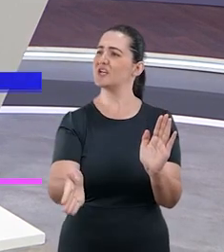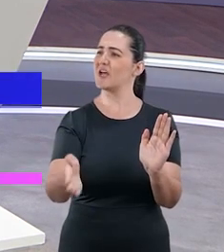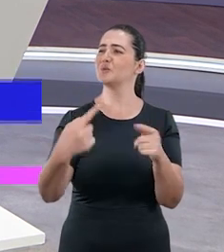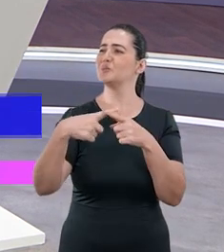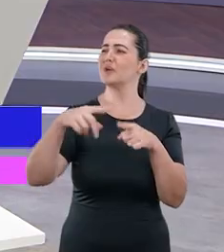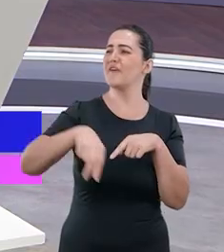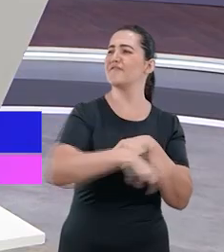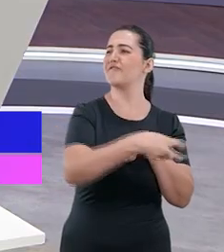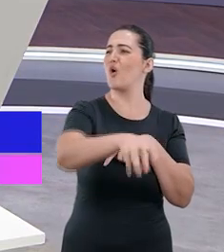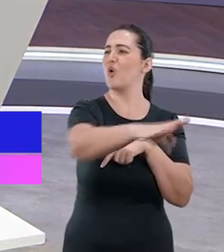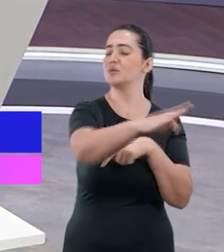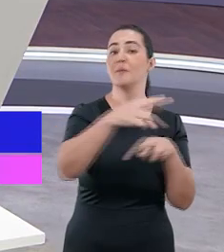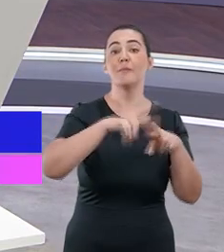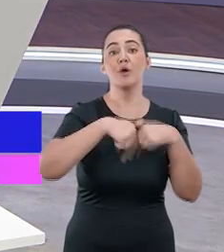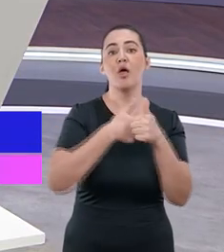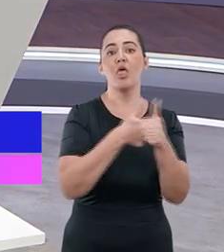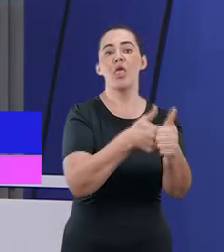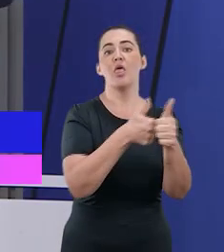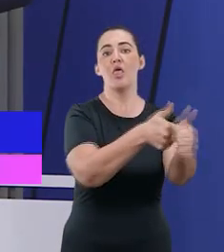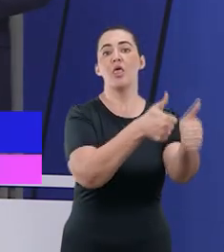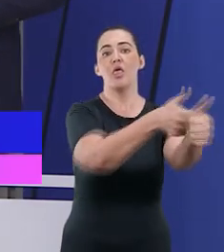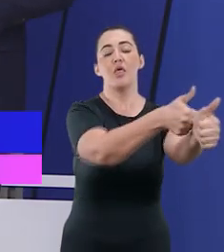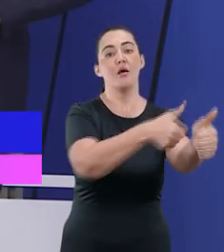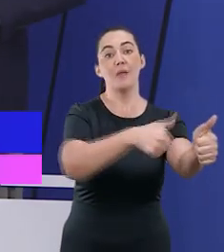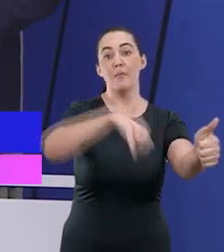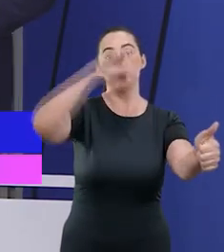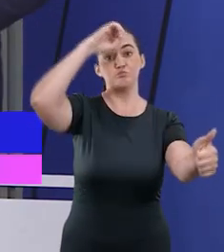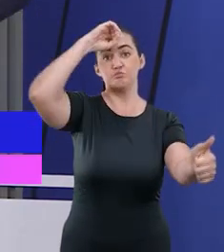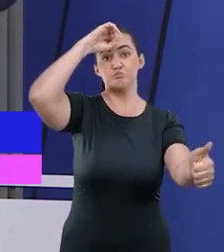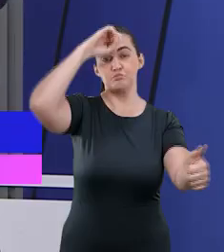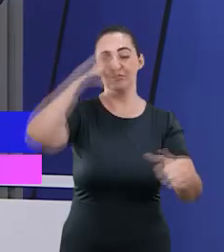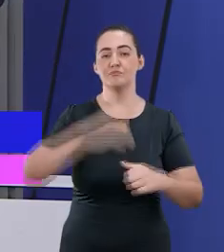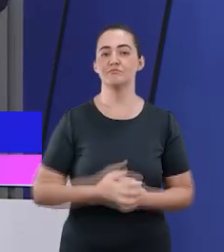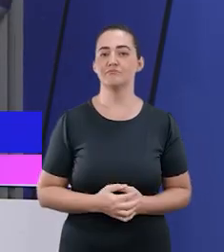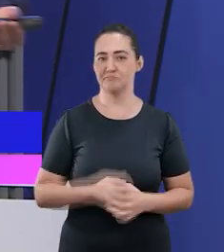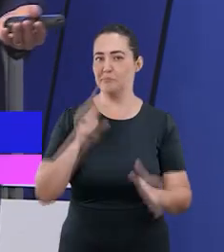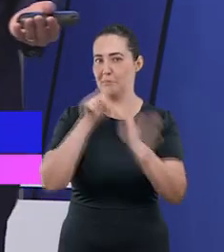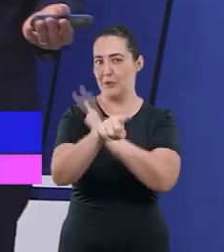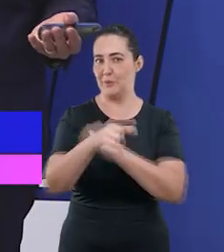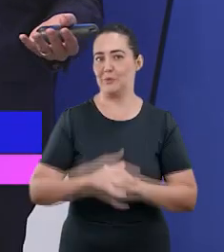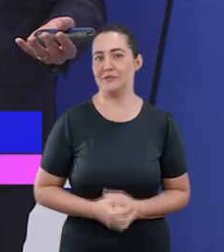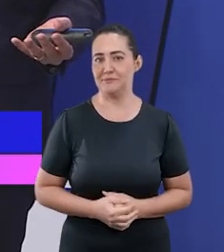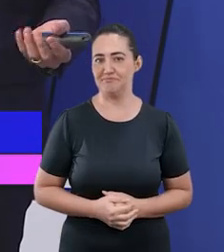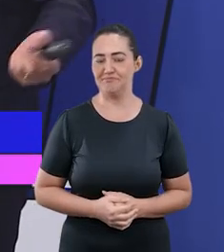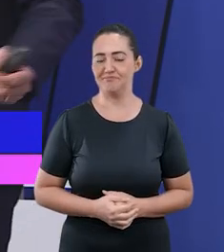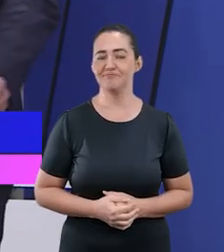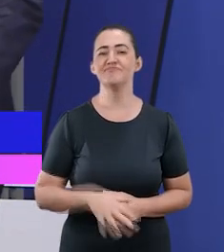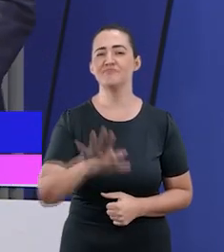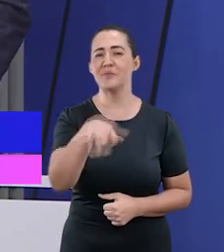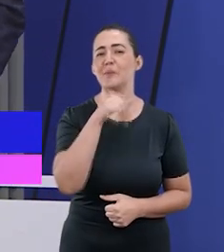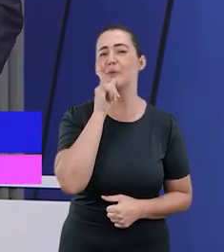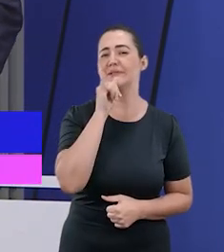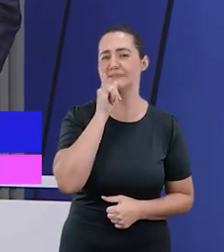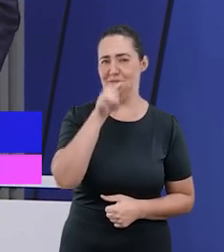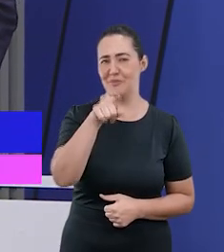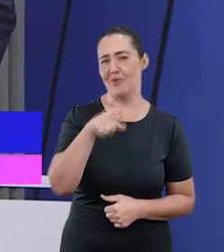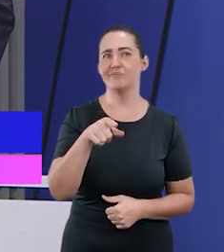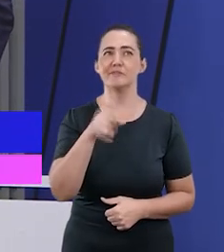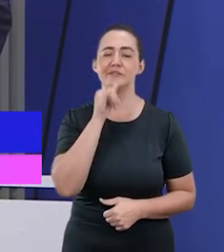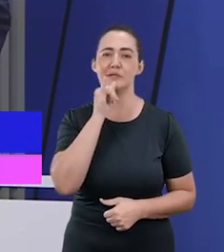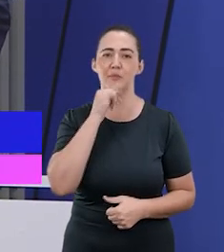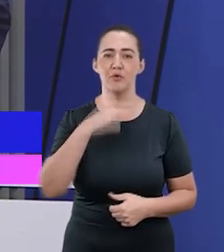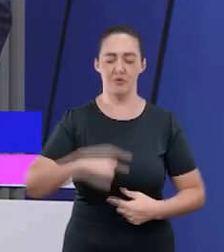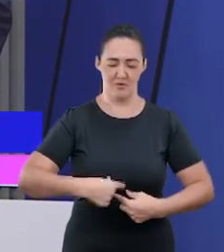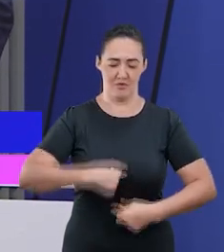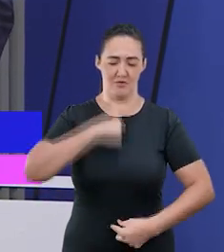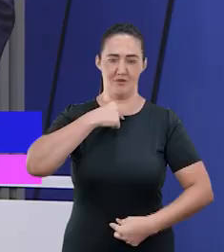da forma como fazemos? Pensa comigo. A gravata. De onde veio a ideia de